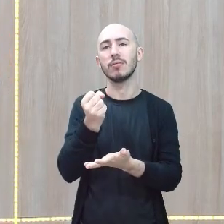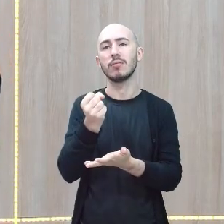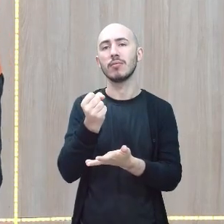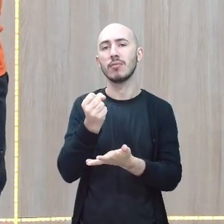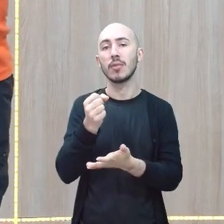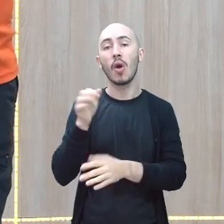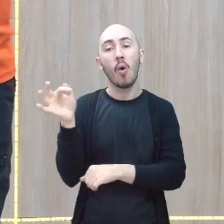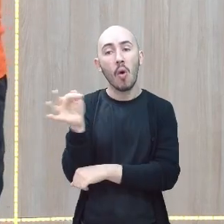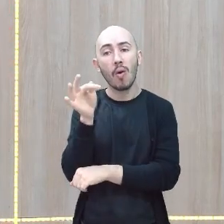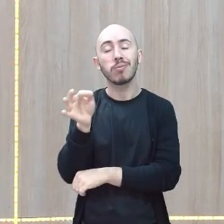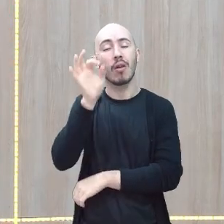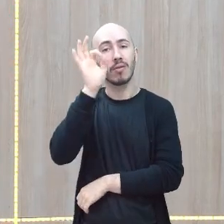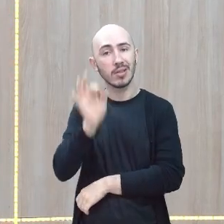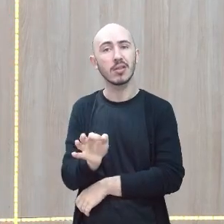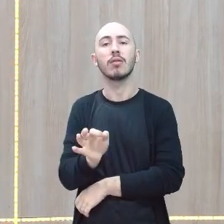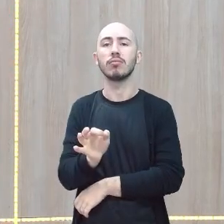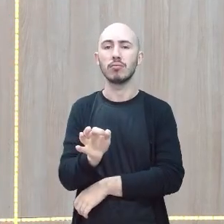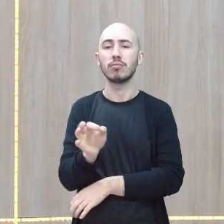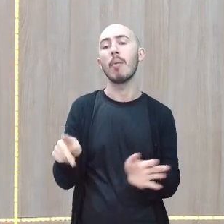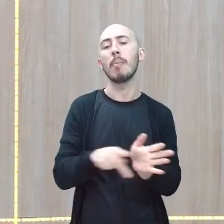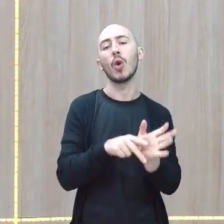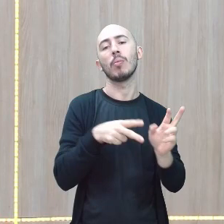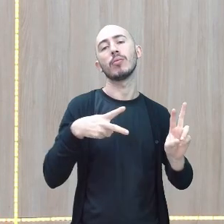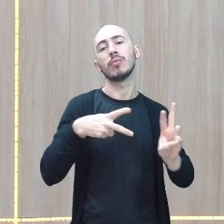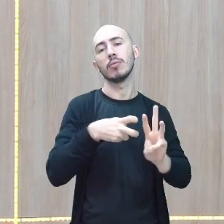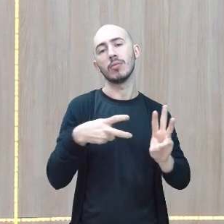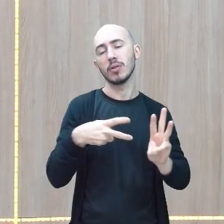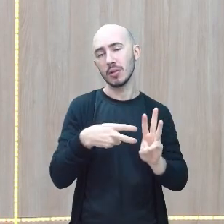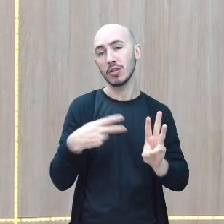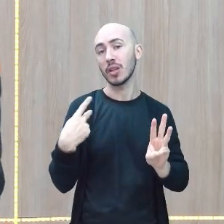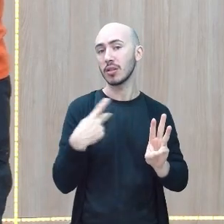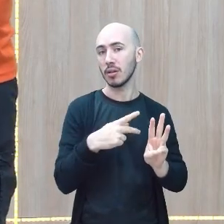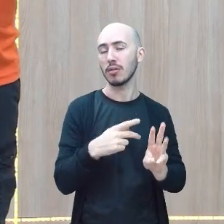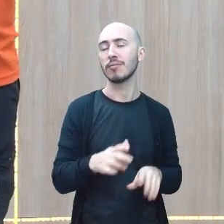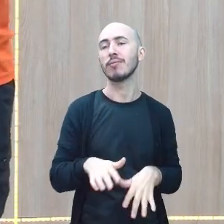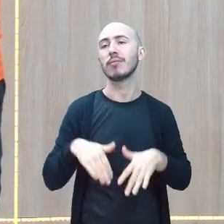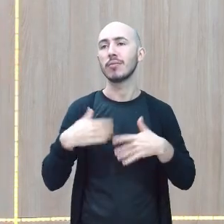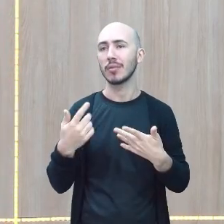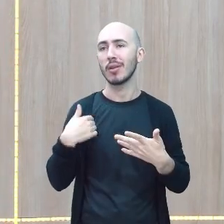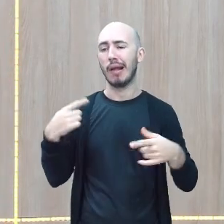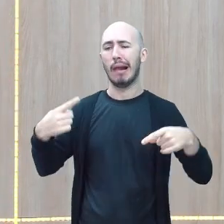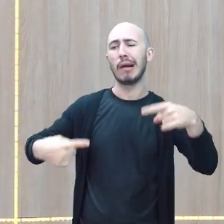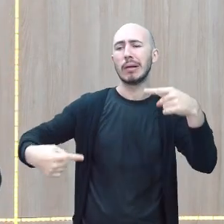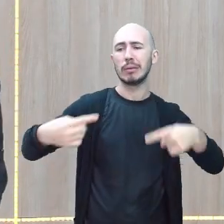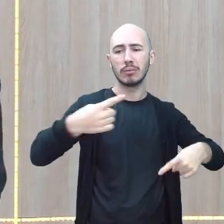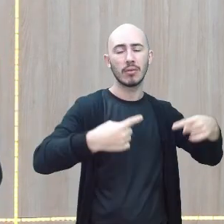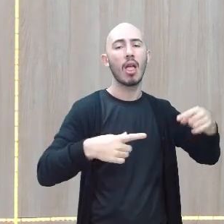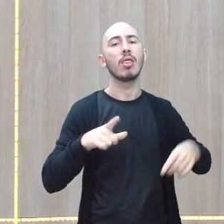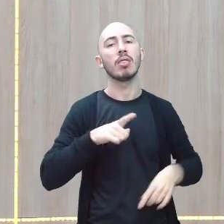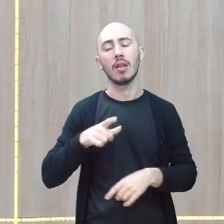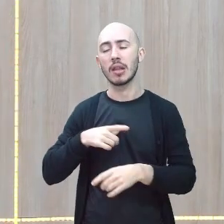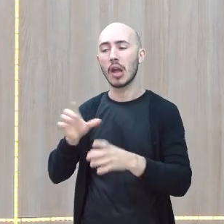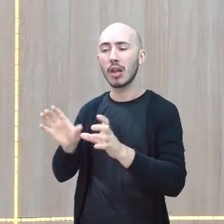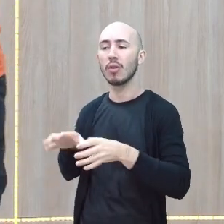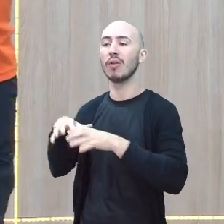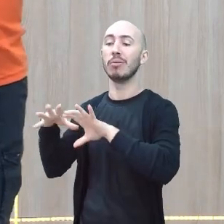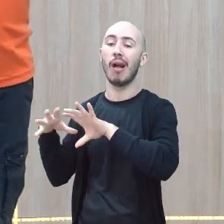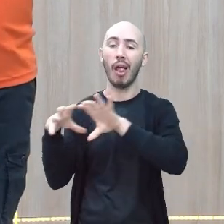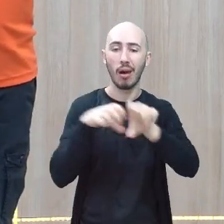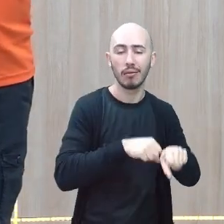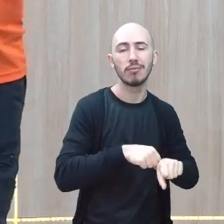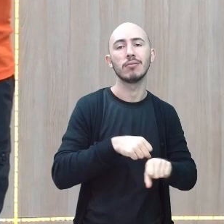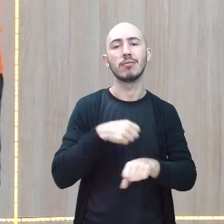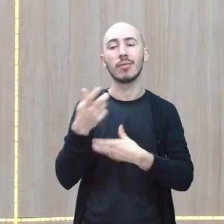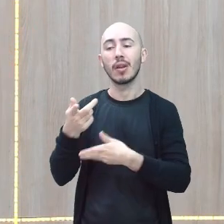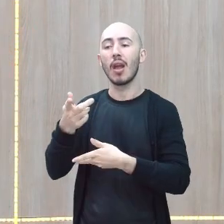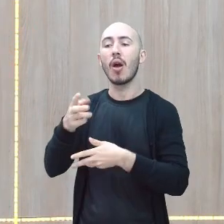seu. Então, existe conflitos, né, entre esses povos e ruralistas, em poceiros, né? Então, o